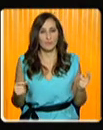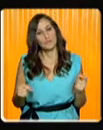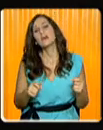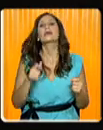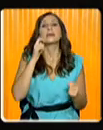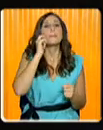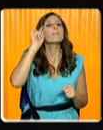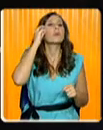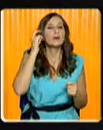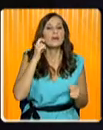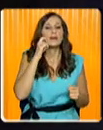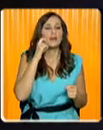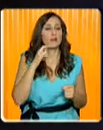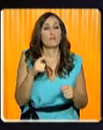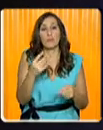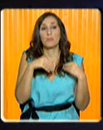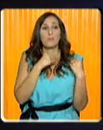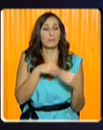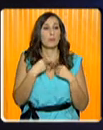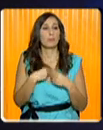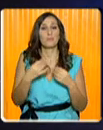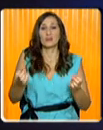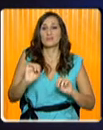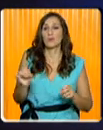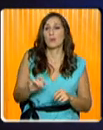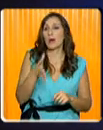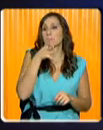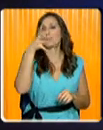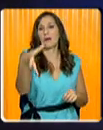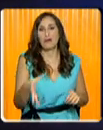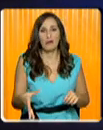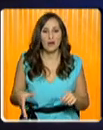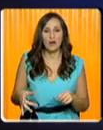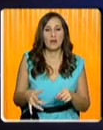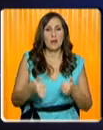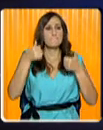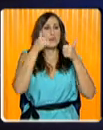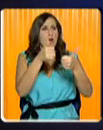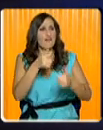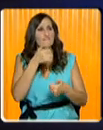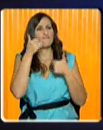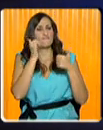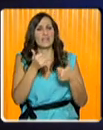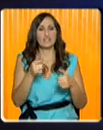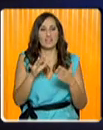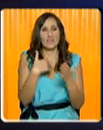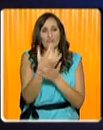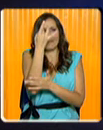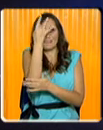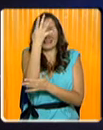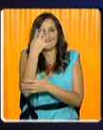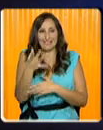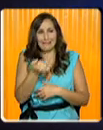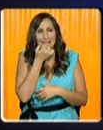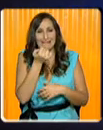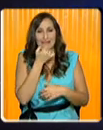Quem era a maluca? Era despreocupada, desbragada, era muita porreira, fazia